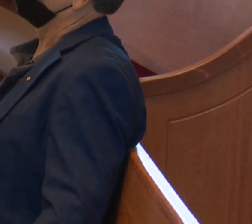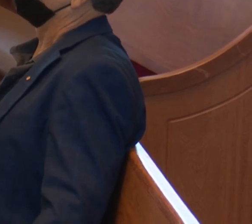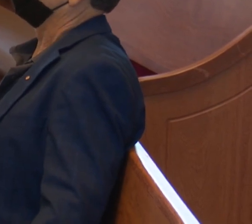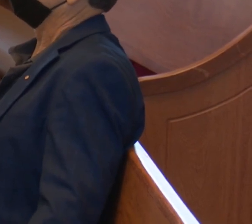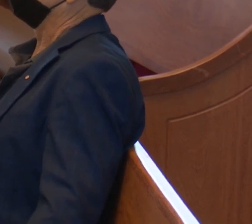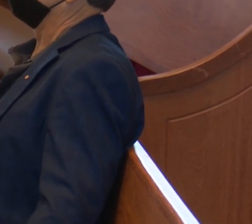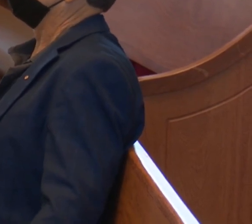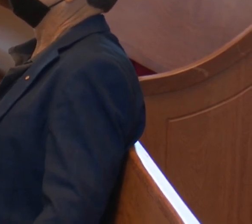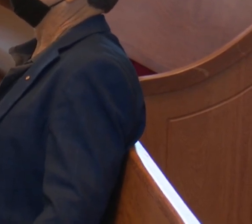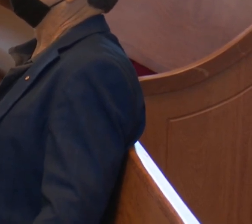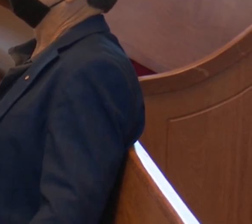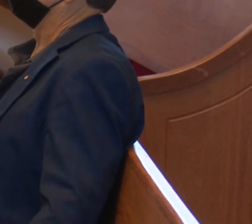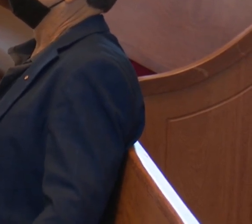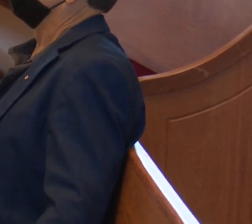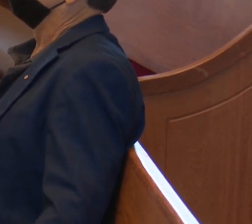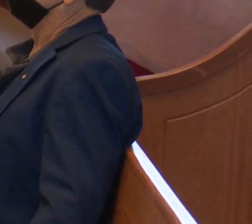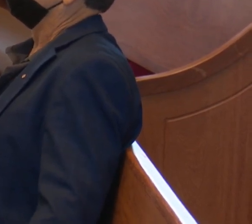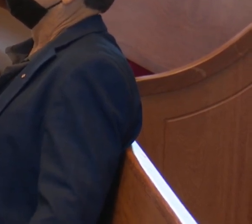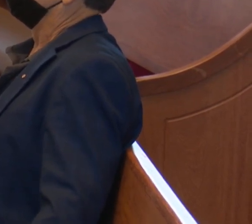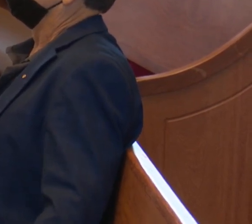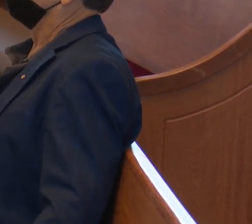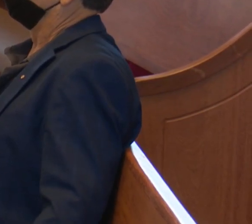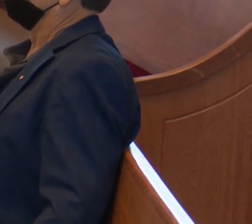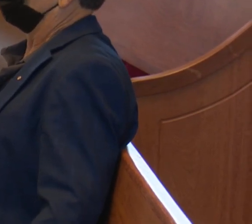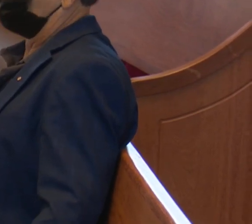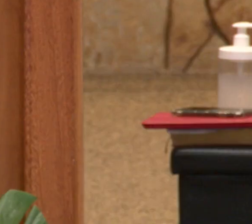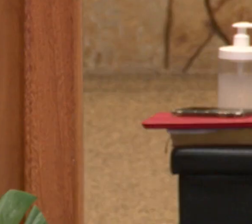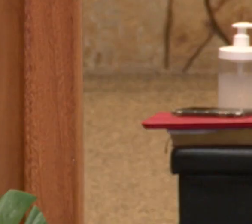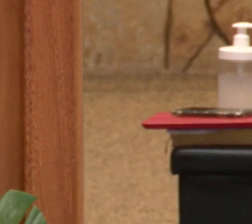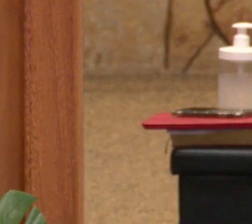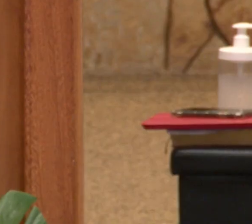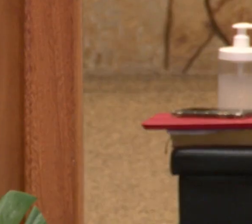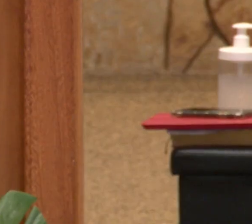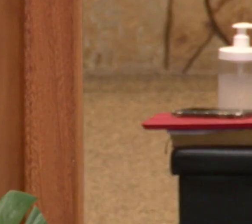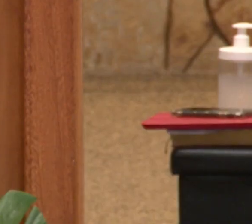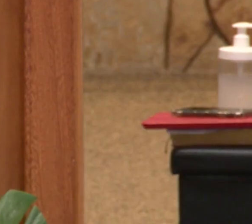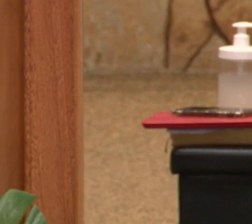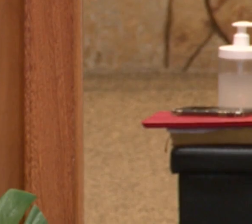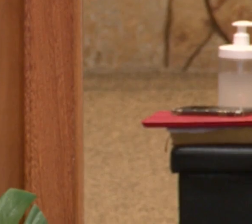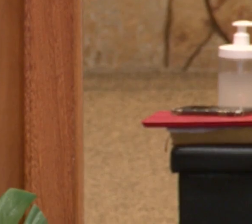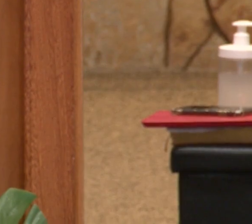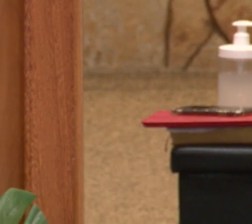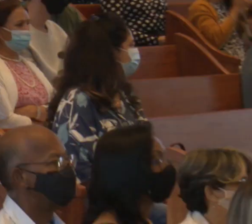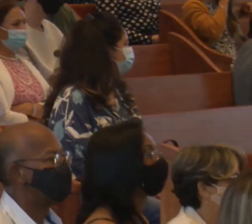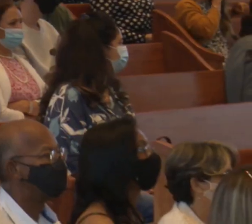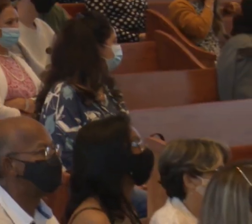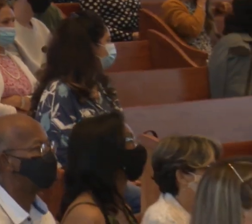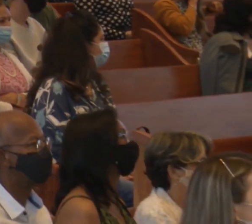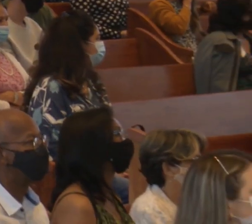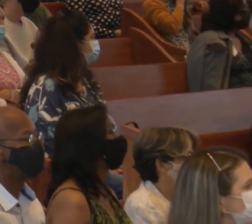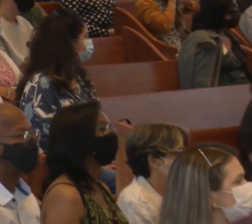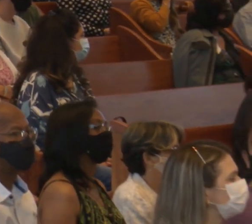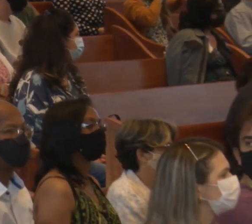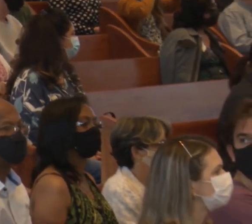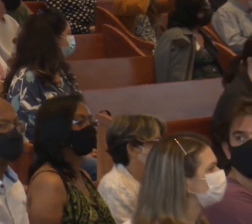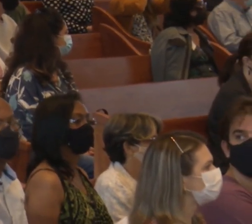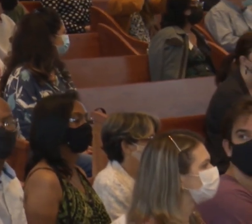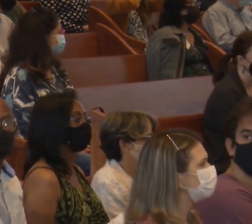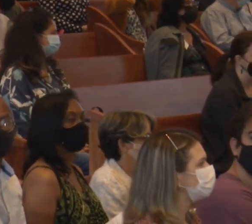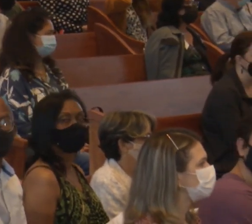pela internet, é maravilhoso tê-lo conosco, louvando e engrandecendo o nome do nosso